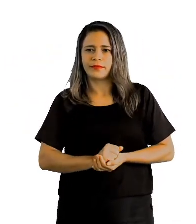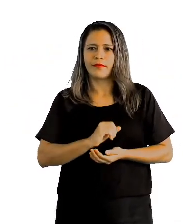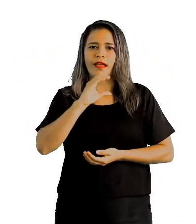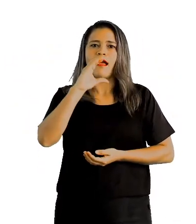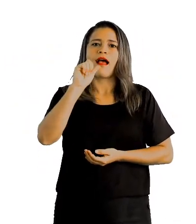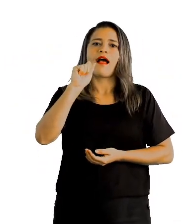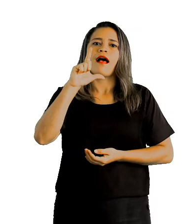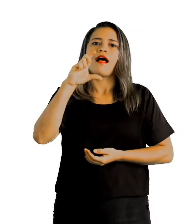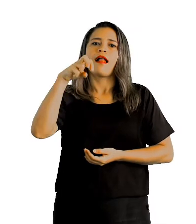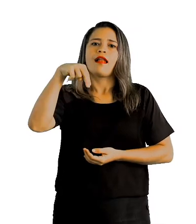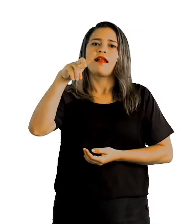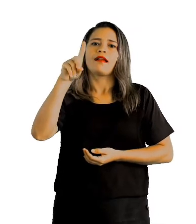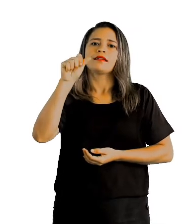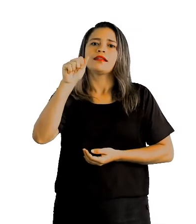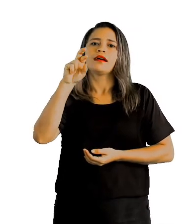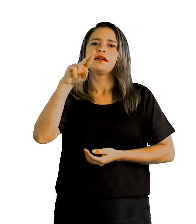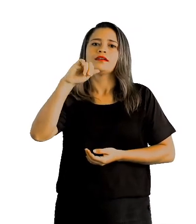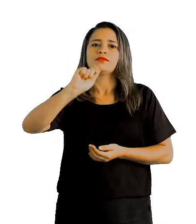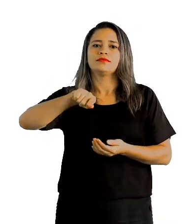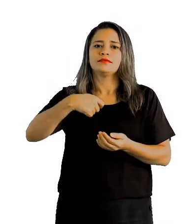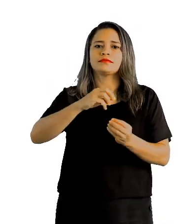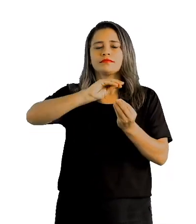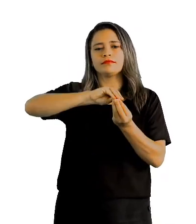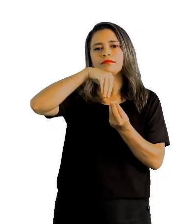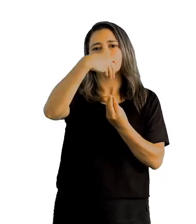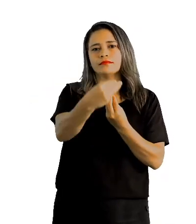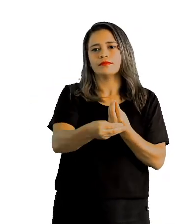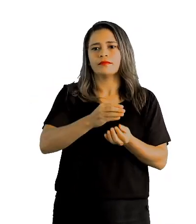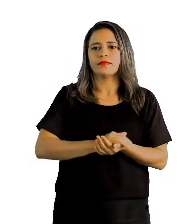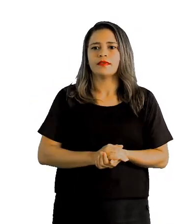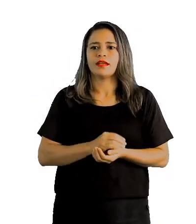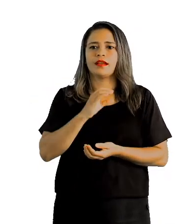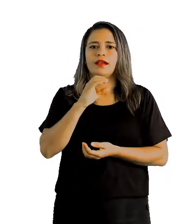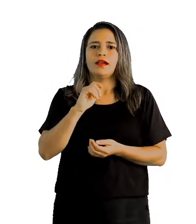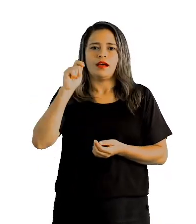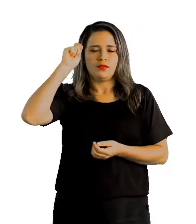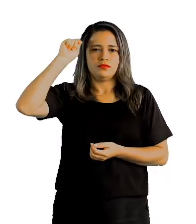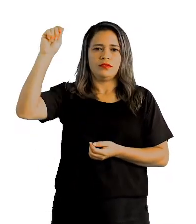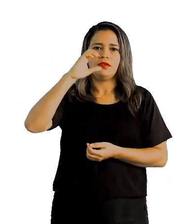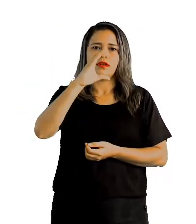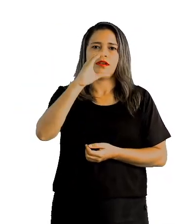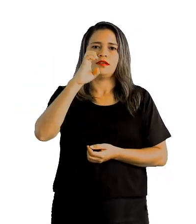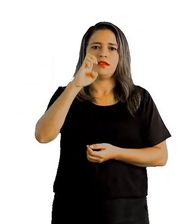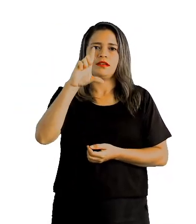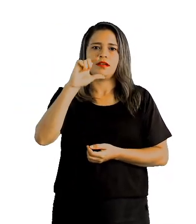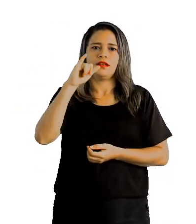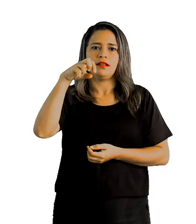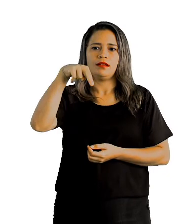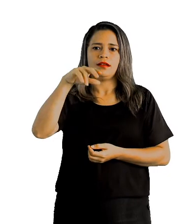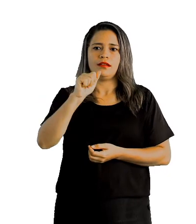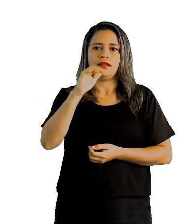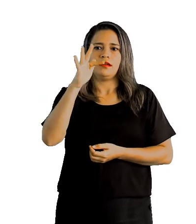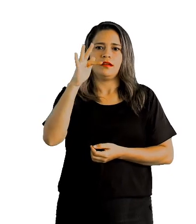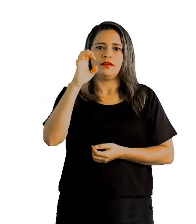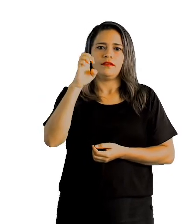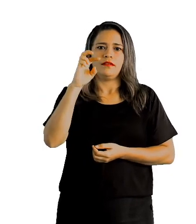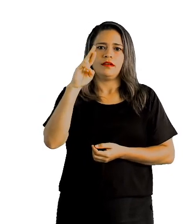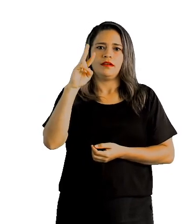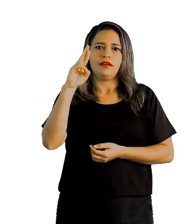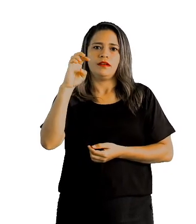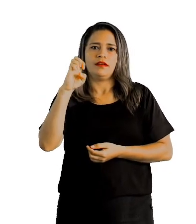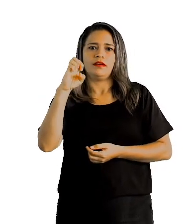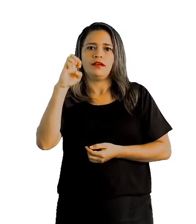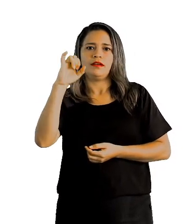Calendário. É um texto da Celina Ferreira. Presta bem atenção o que diz cada mês para depois vocês